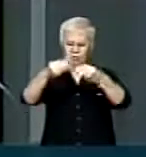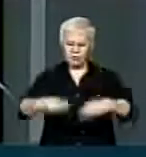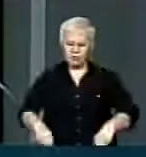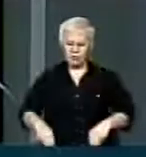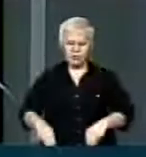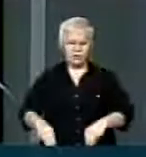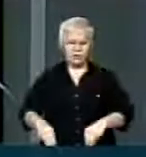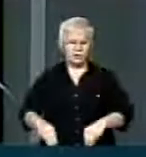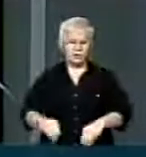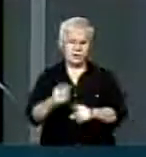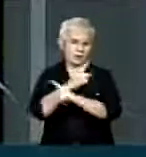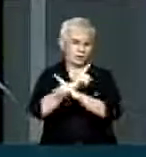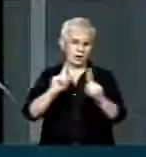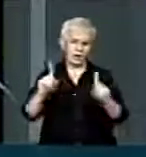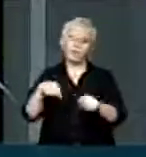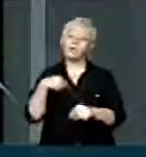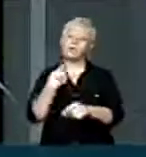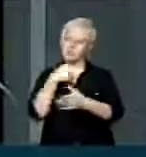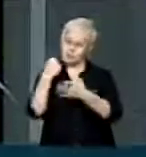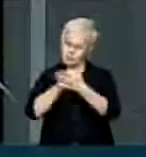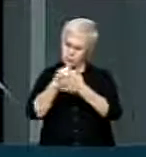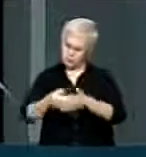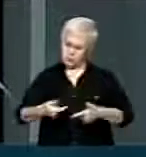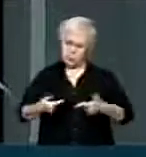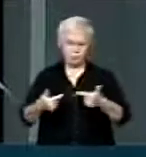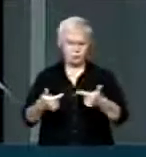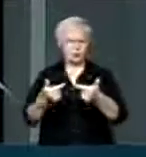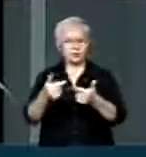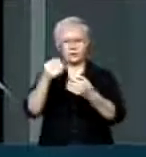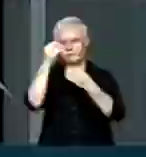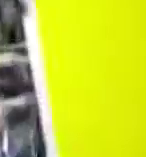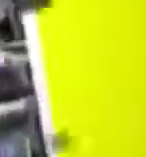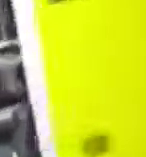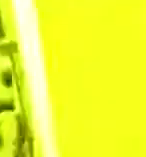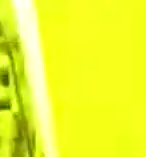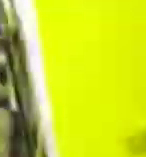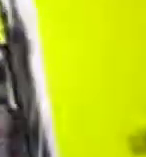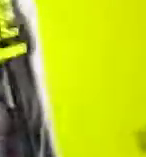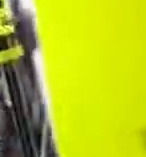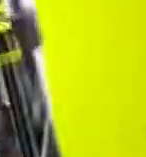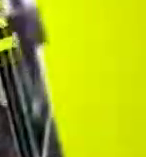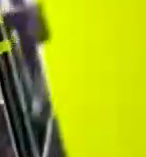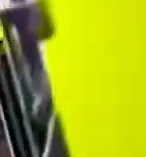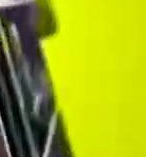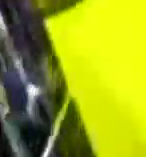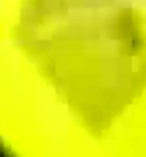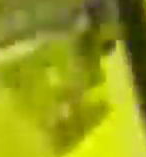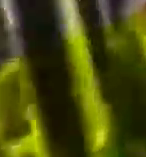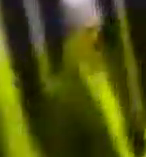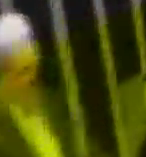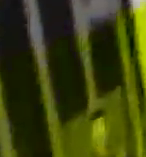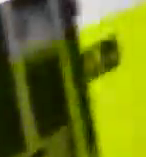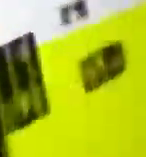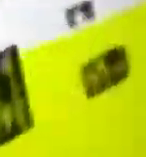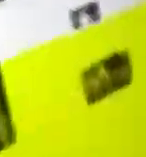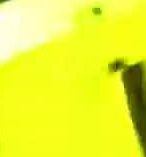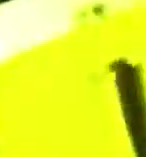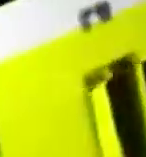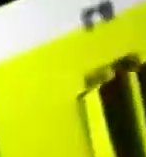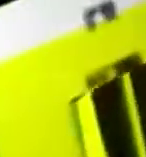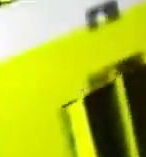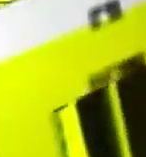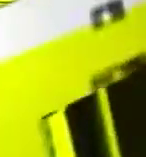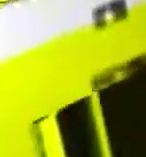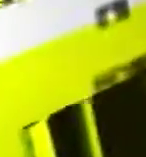que nós vamos deixar para os nossos filhos. Muito obrigado, senhor presidente. Que não que sejam menos importantes.